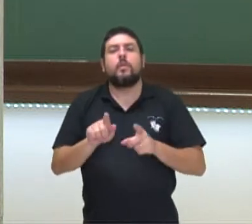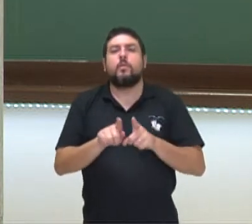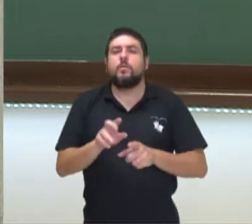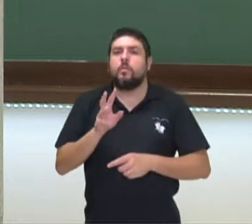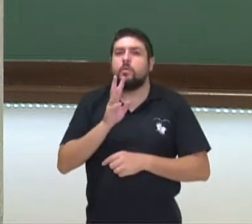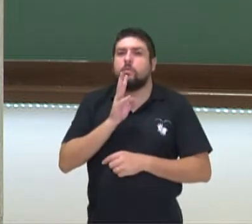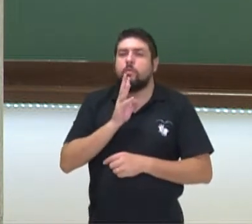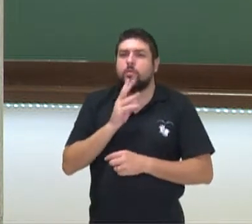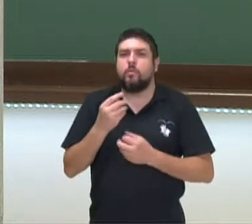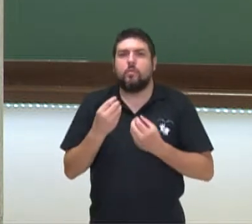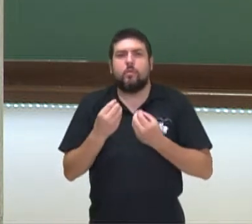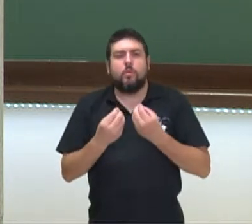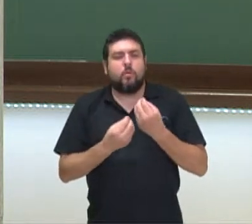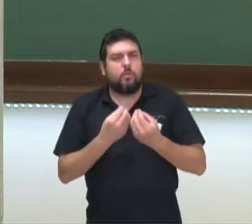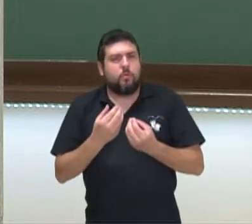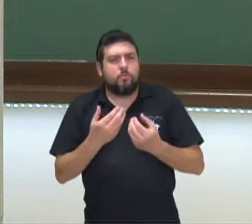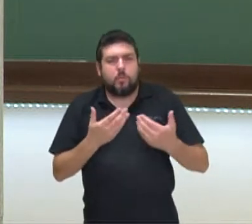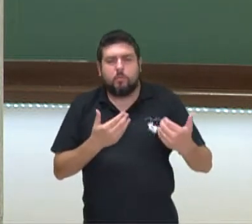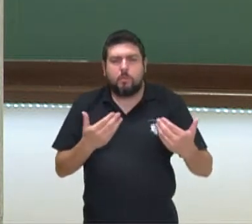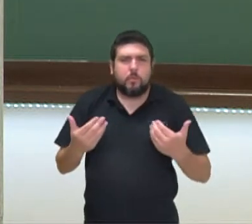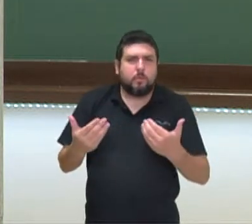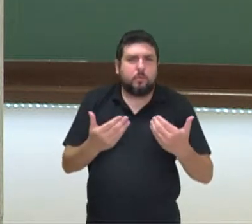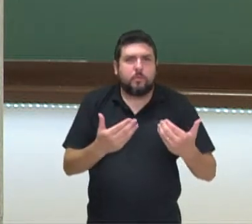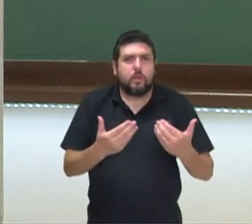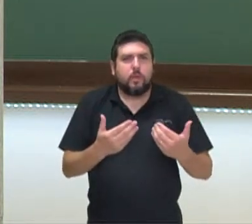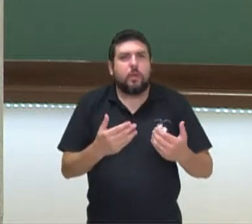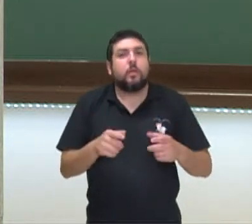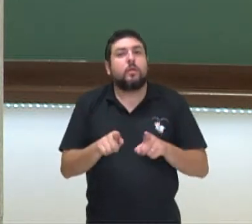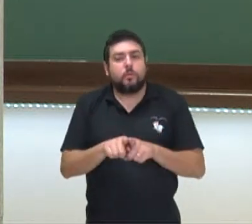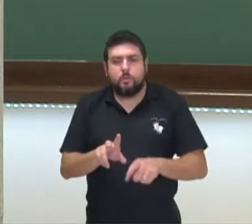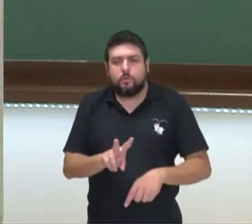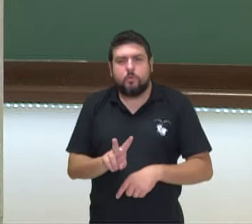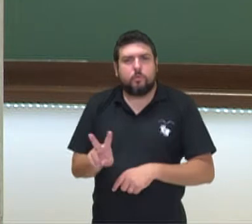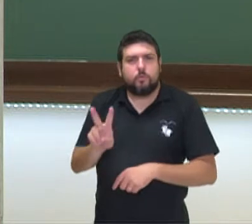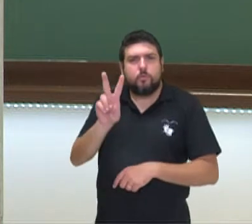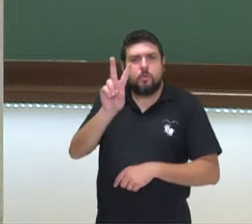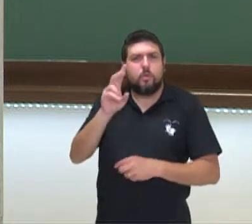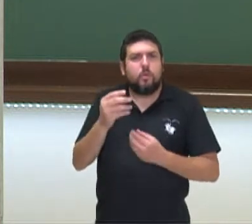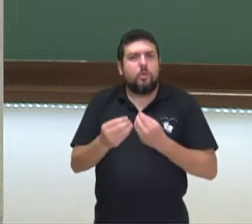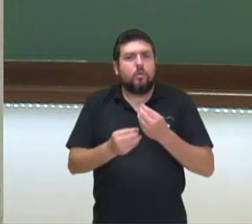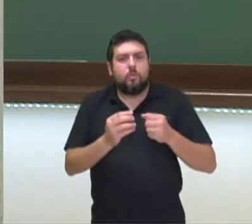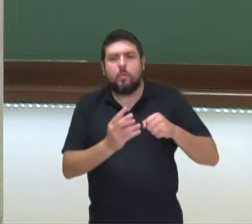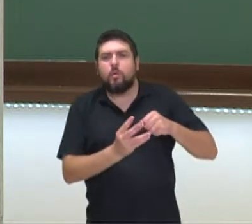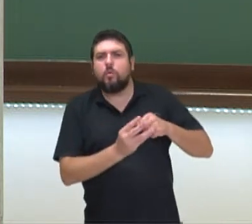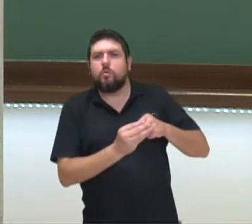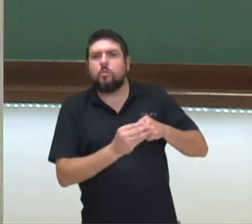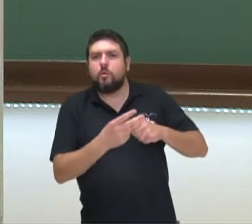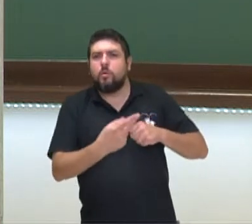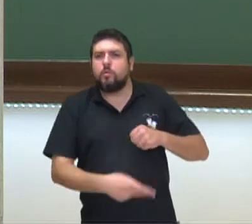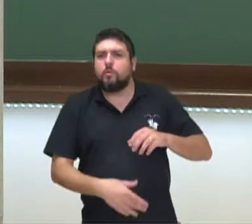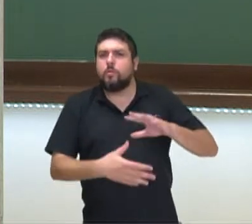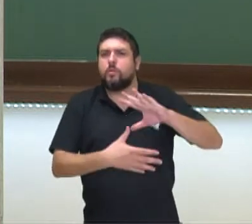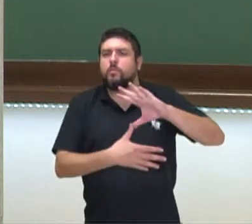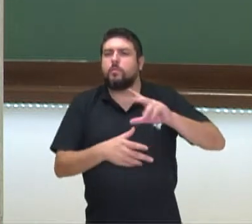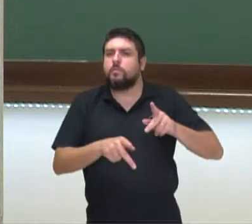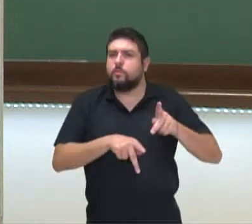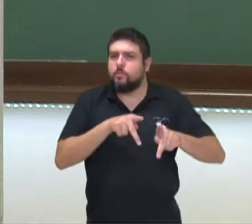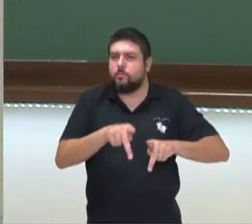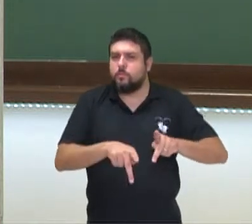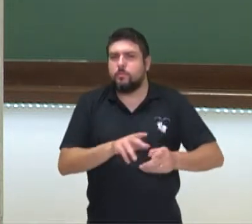vamos discutir e vamos valorizar esse conhecimento produzido aqui na América antes da chegada dos